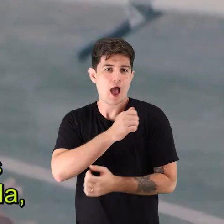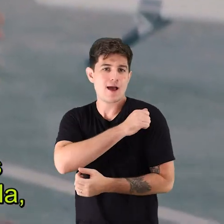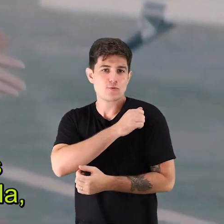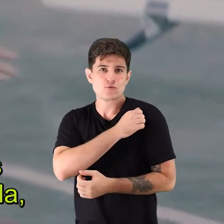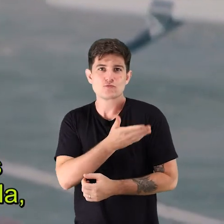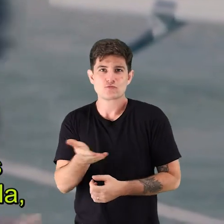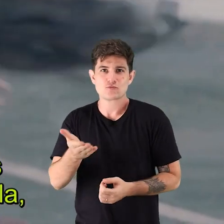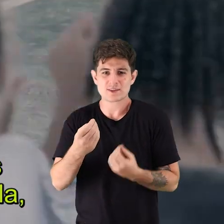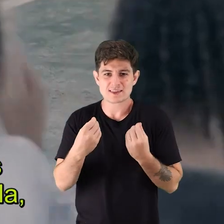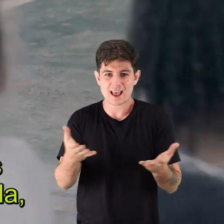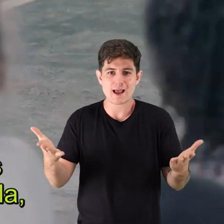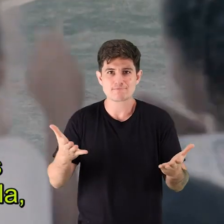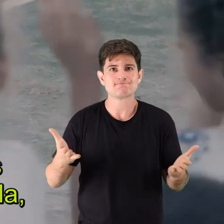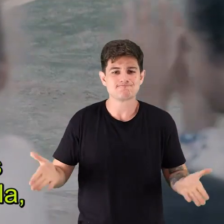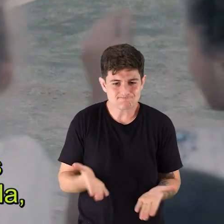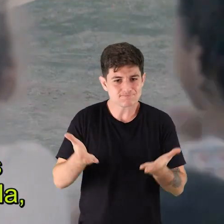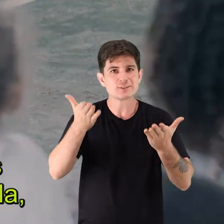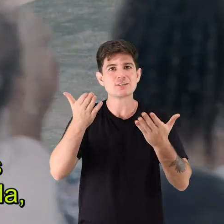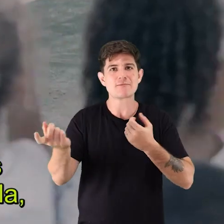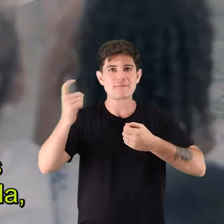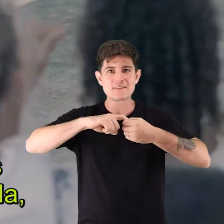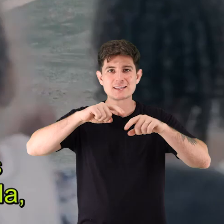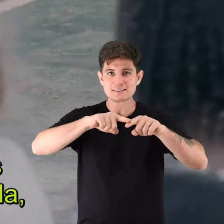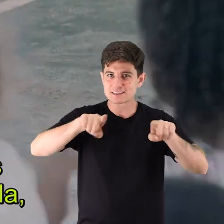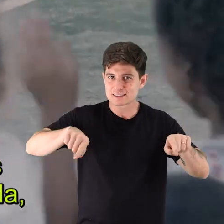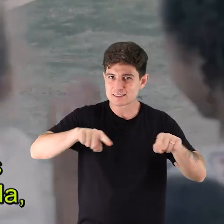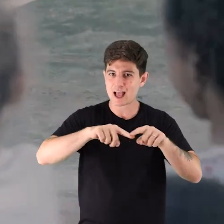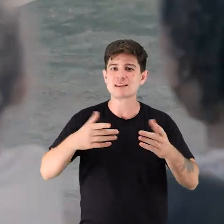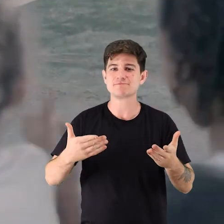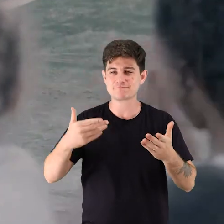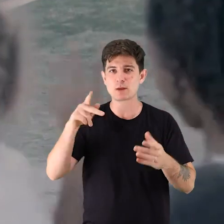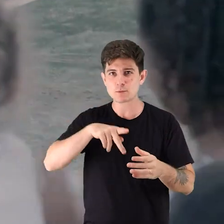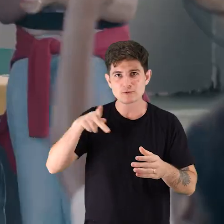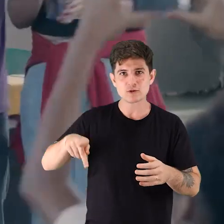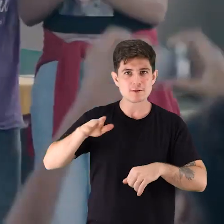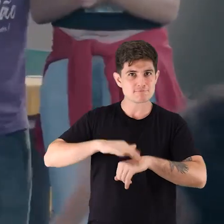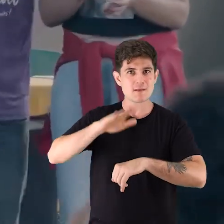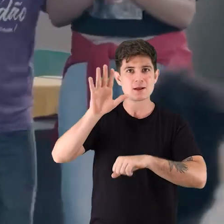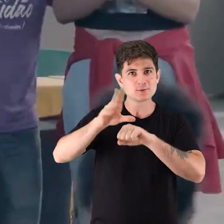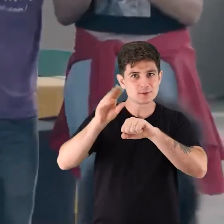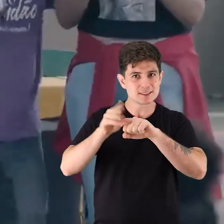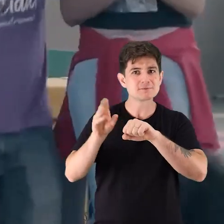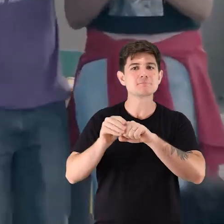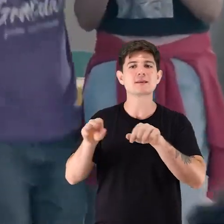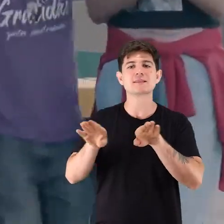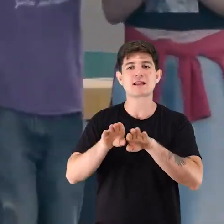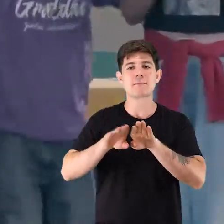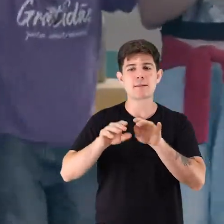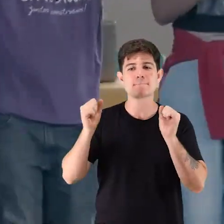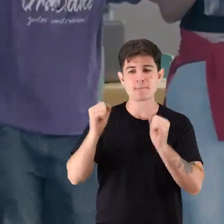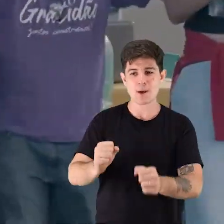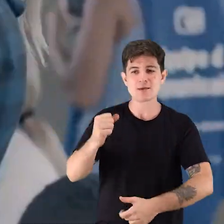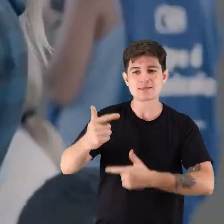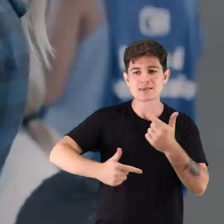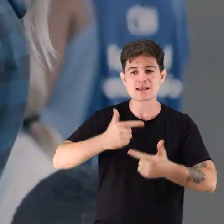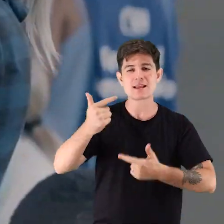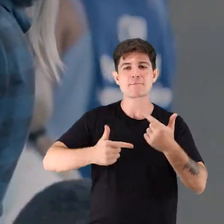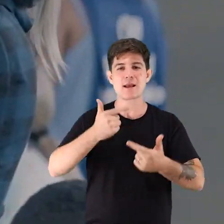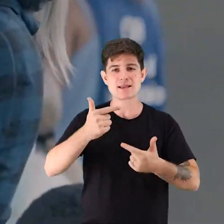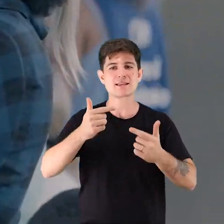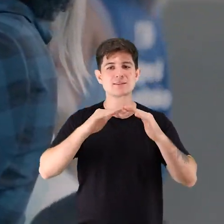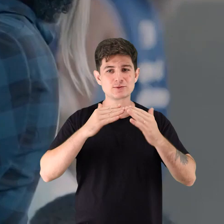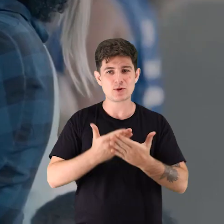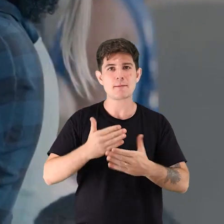E vão deixar esses alunos mais motivados para virem para a sala de aula e os professores munidos de mais conhecimento para justamente